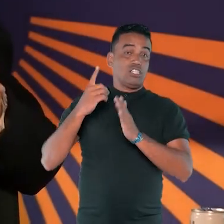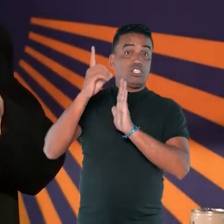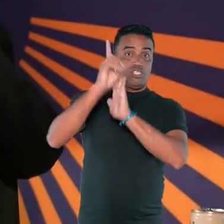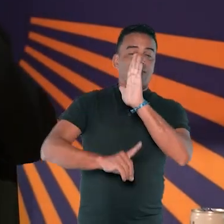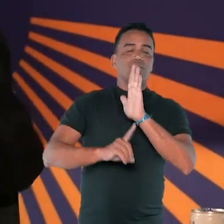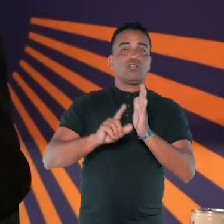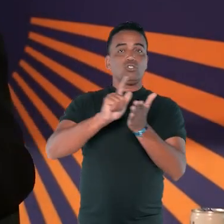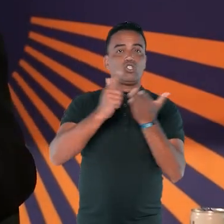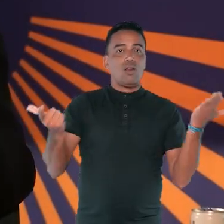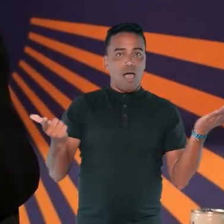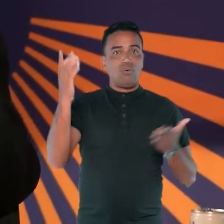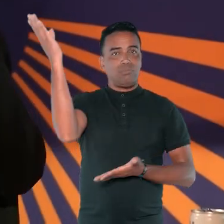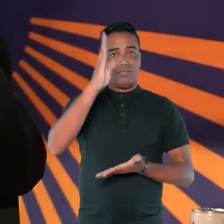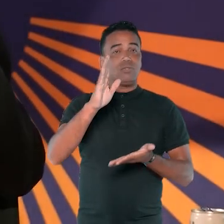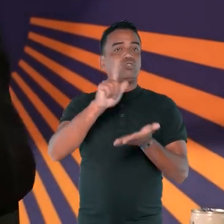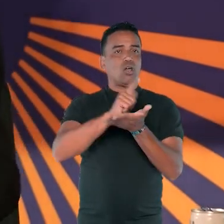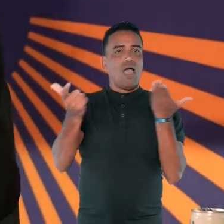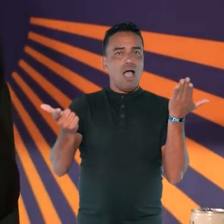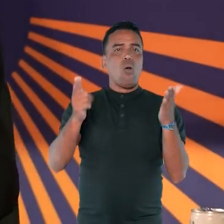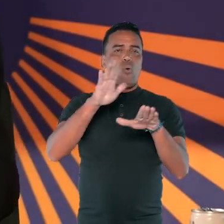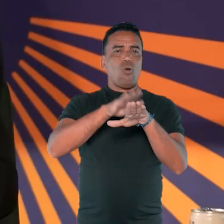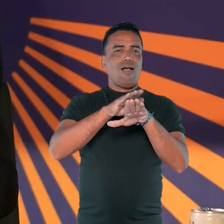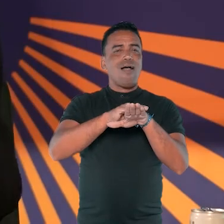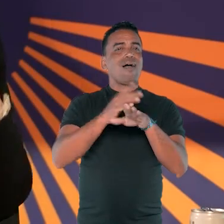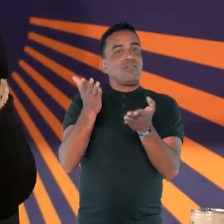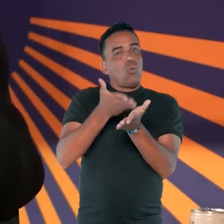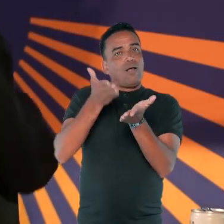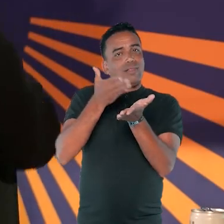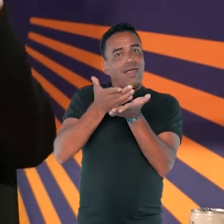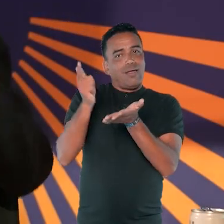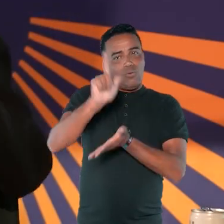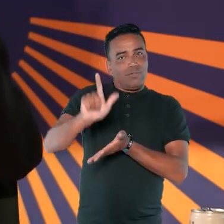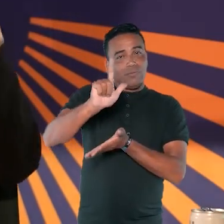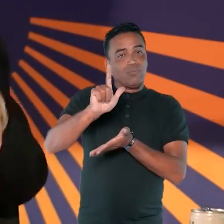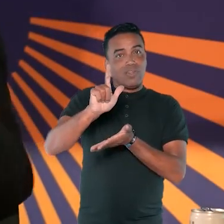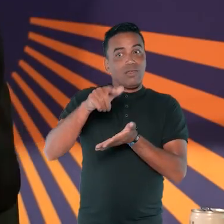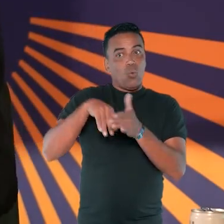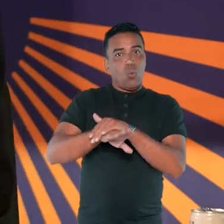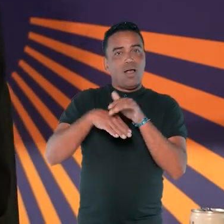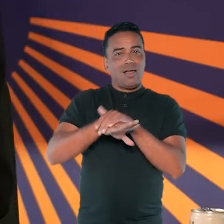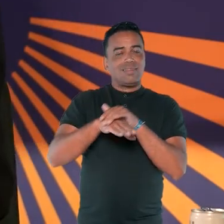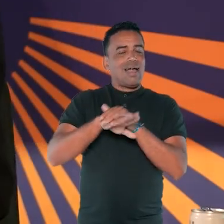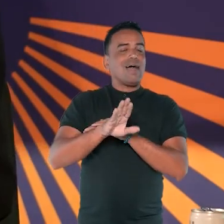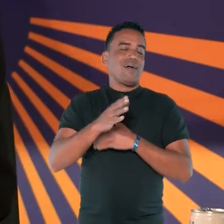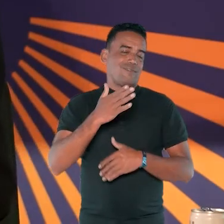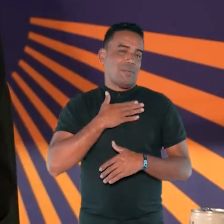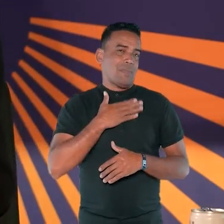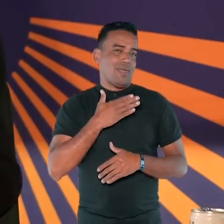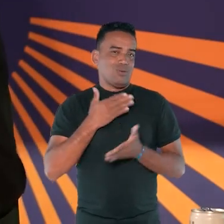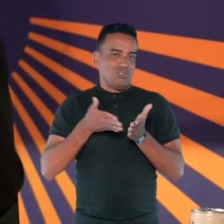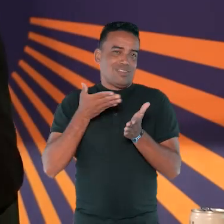Brasil, tinha uma página, tinha um caderno de literatura, e eu colecionava nos meus alfarrábios este